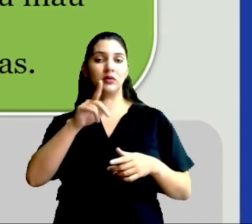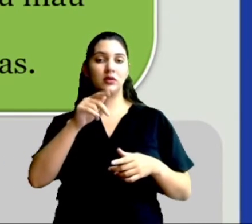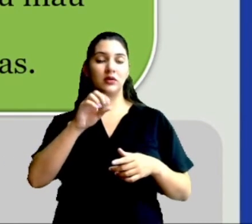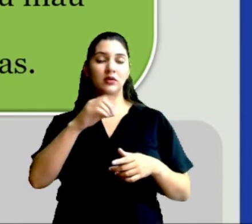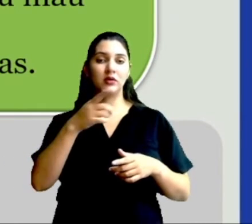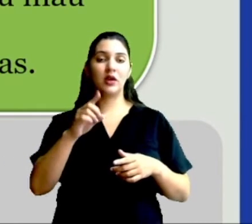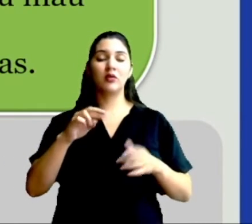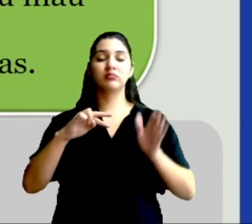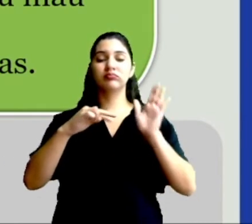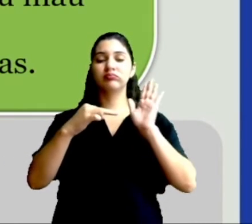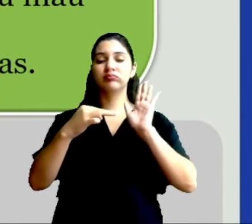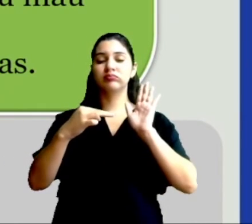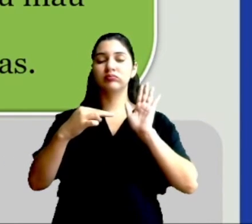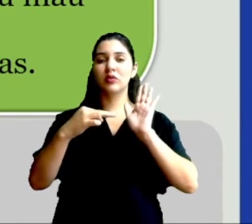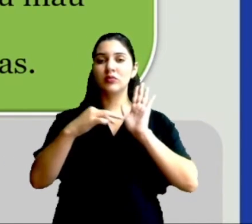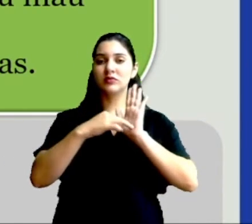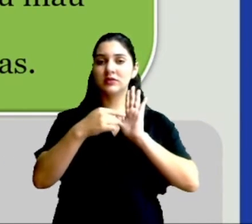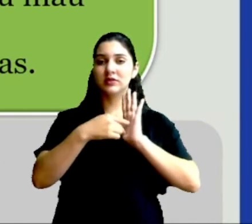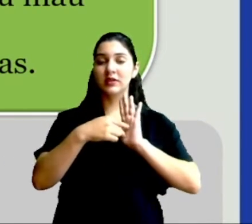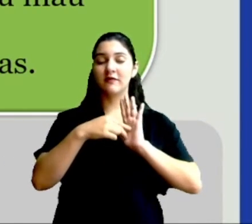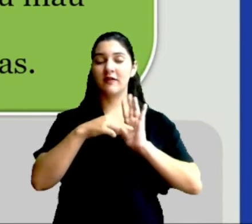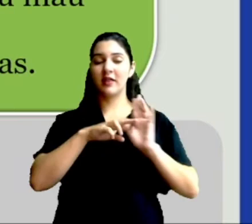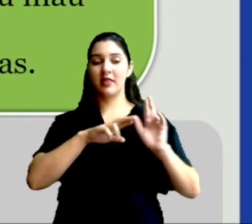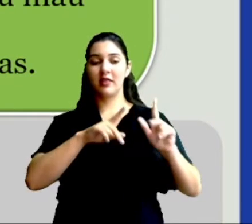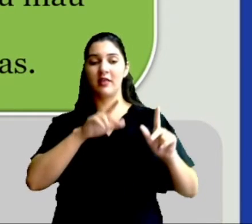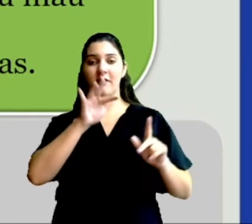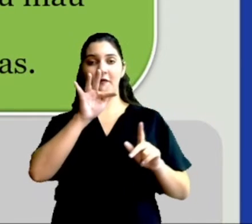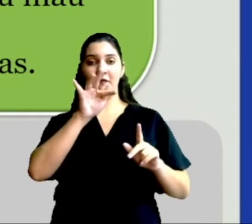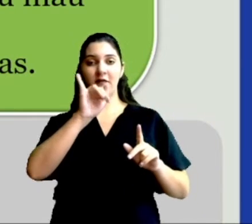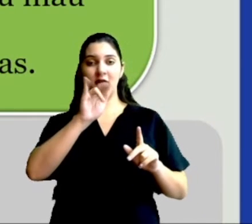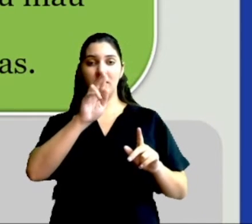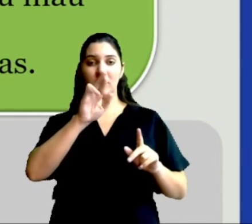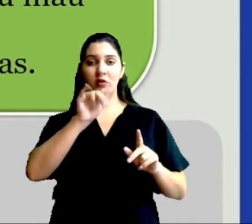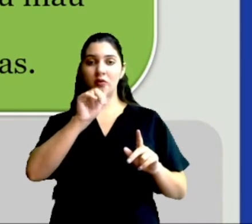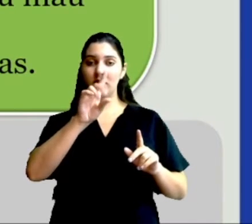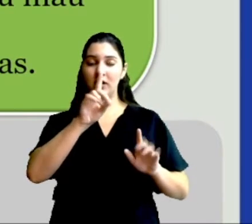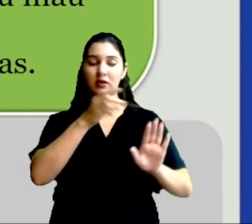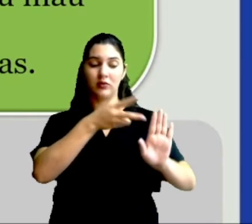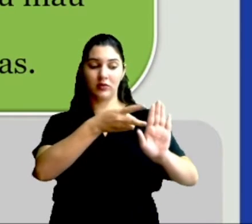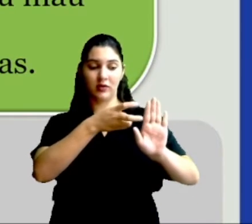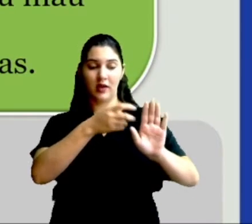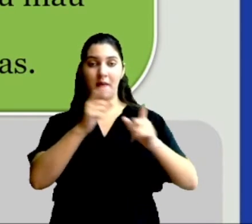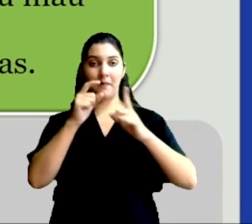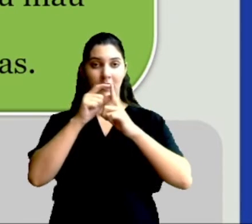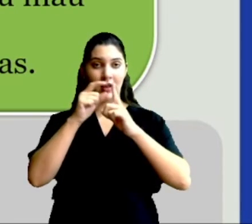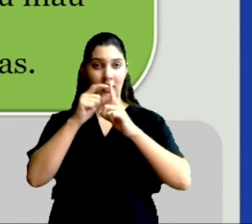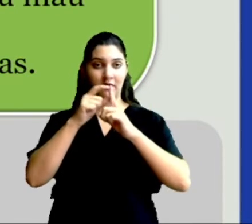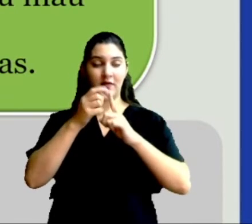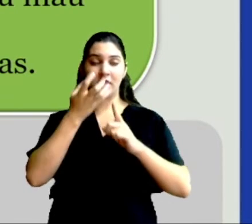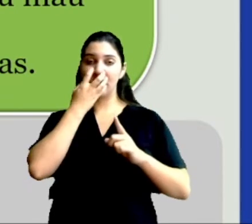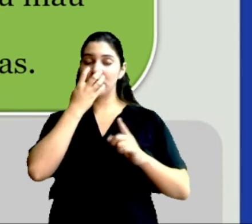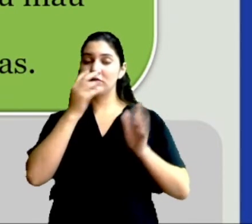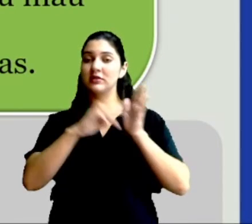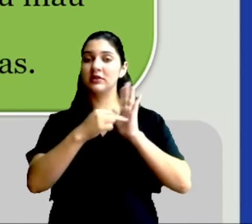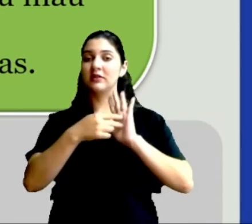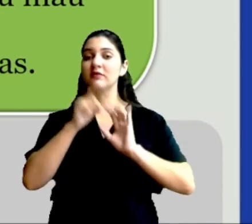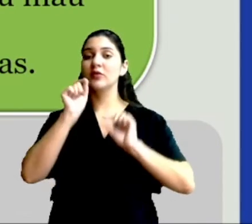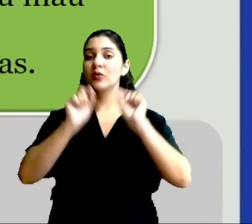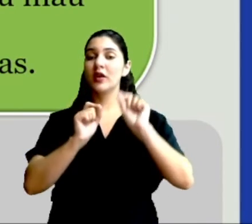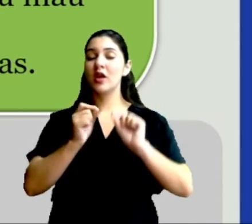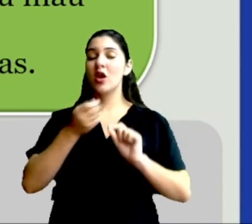Agora, o sentido figurado, é isso aí que eu quero chegar. Palavra cachorro também significa aí no sentido figurado,